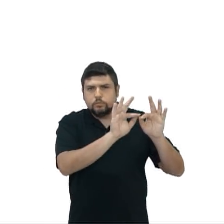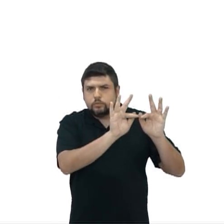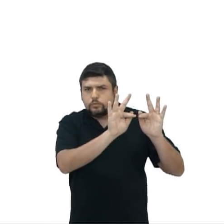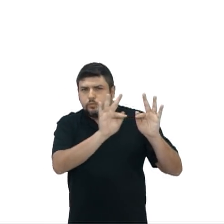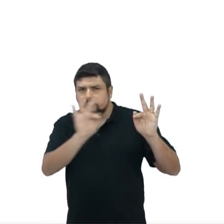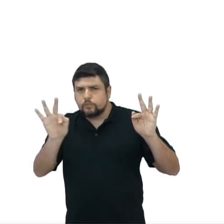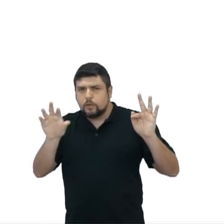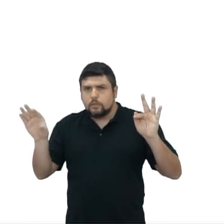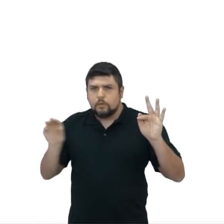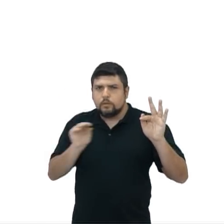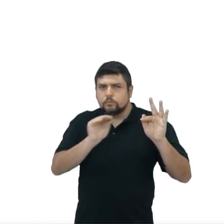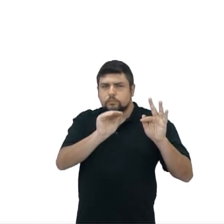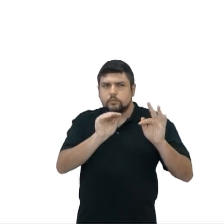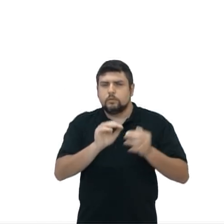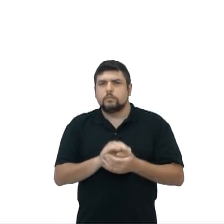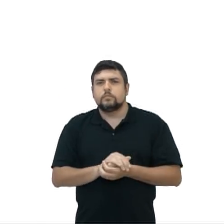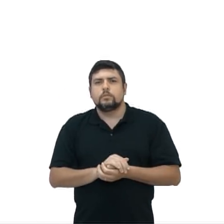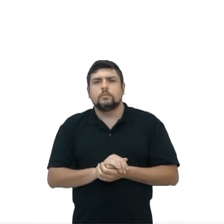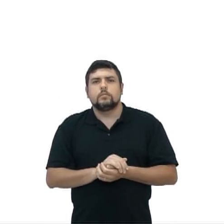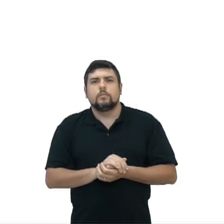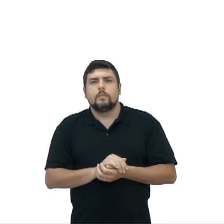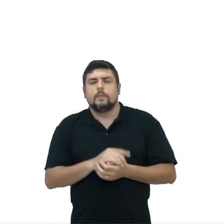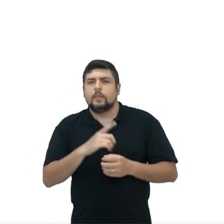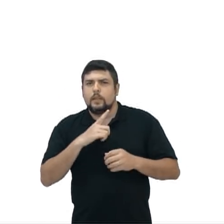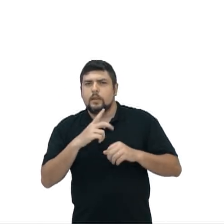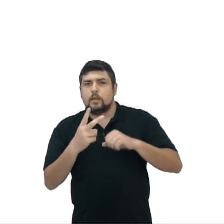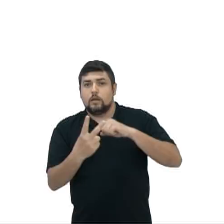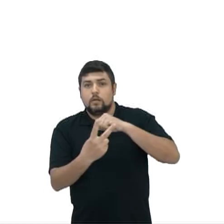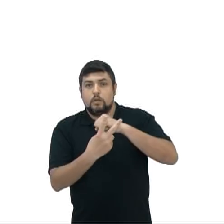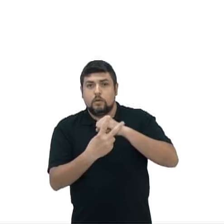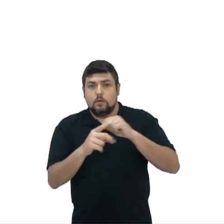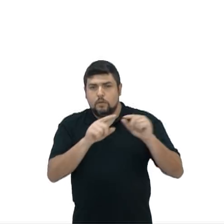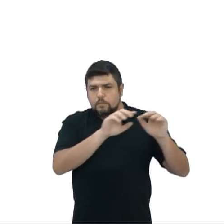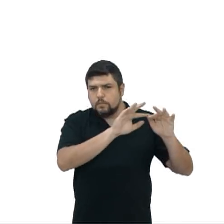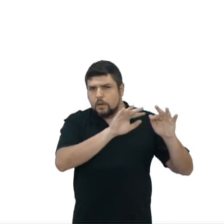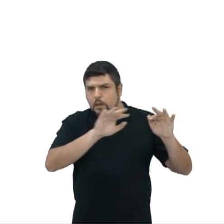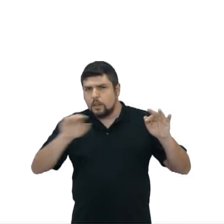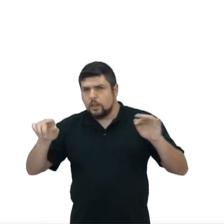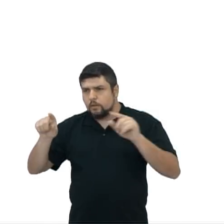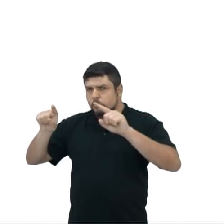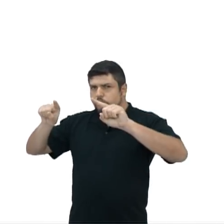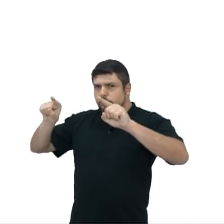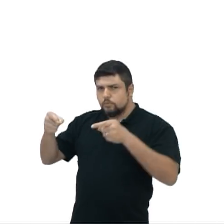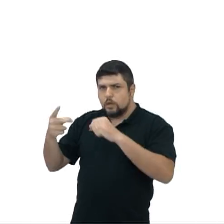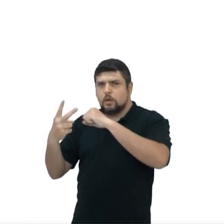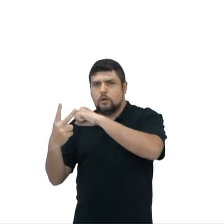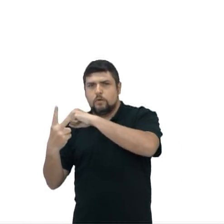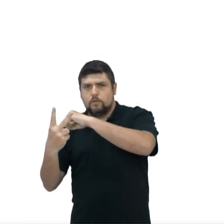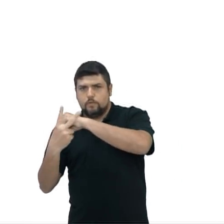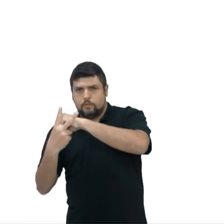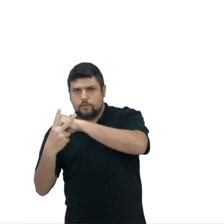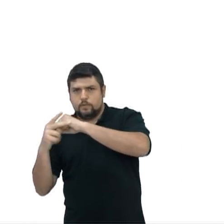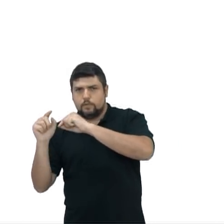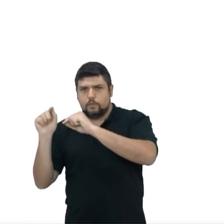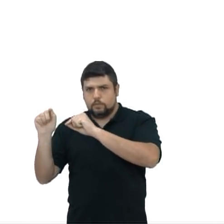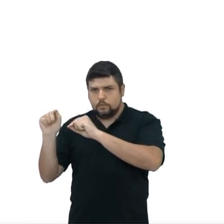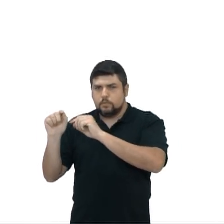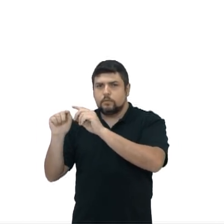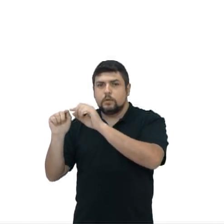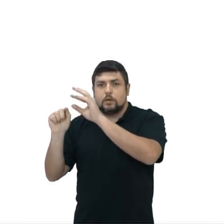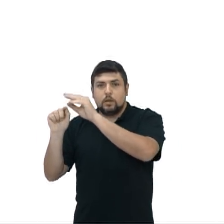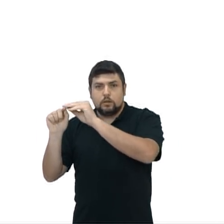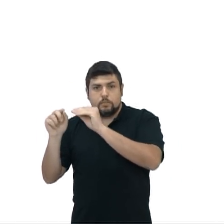passado. Cada frase eu tenho um verbo entre parênteses. Lembrando da regra dos verbos, não pode